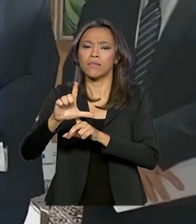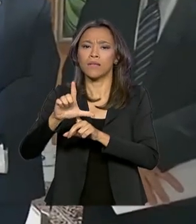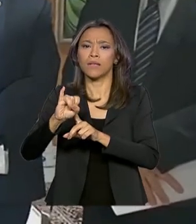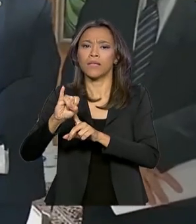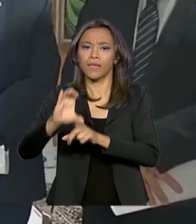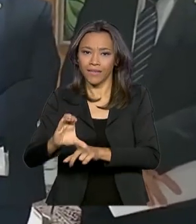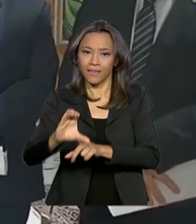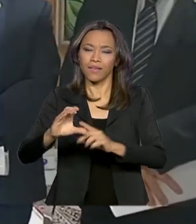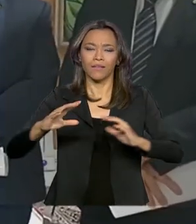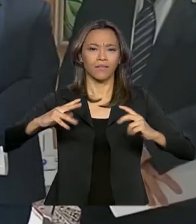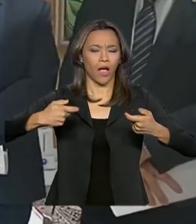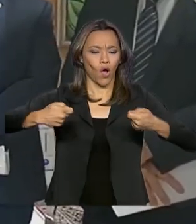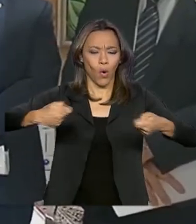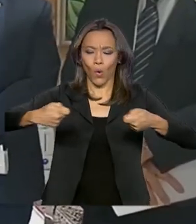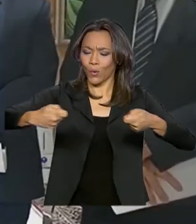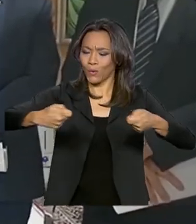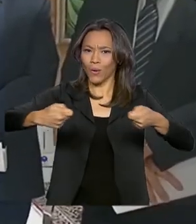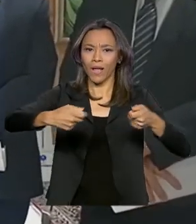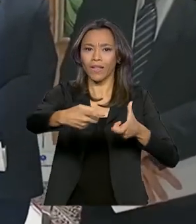está equacionada a questão da dívida interna nossa.